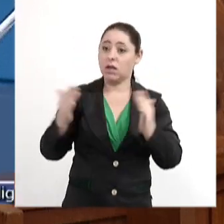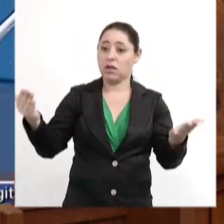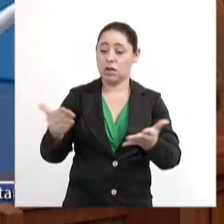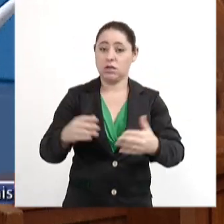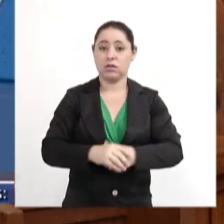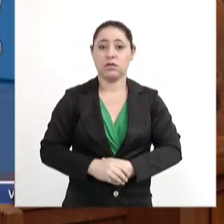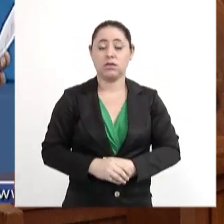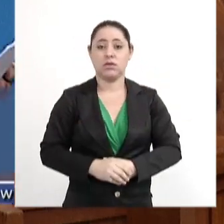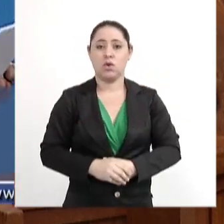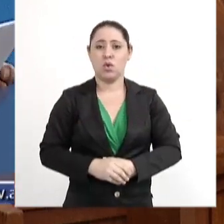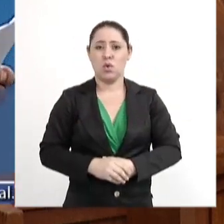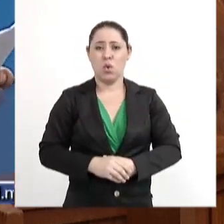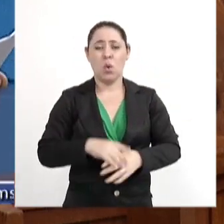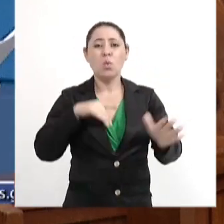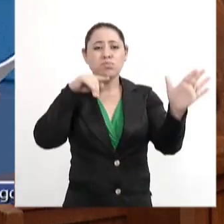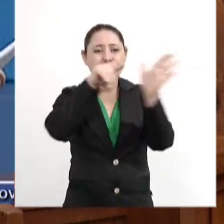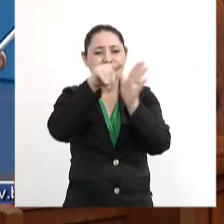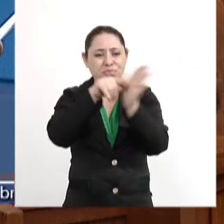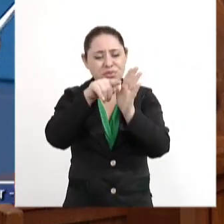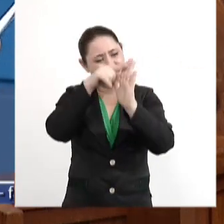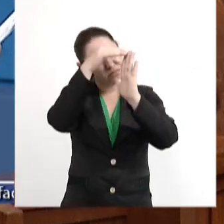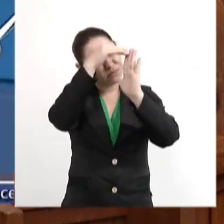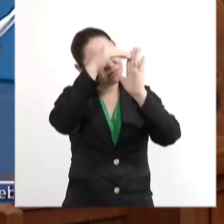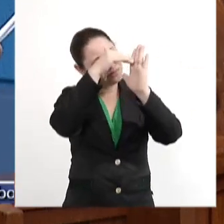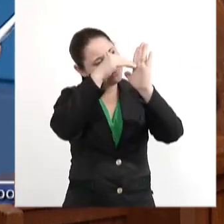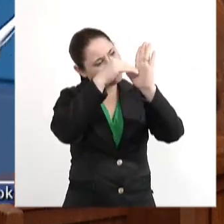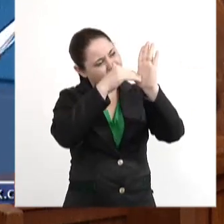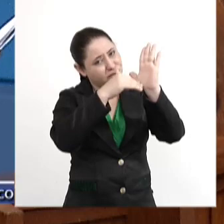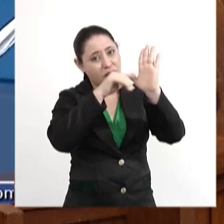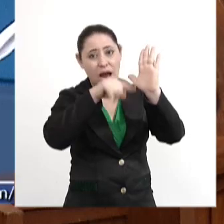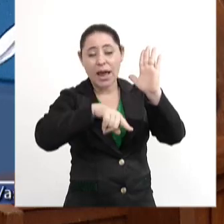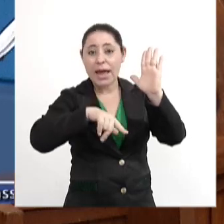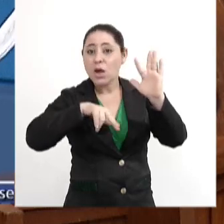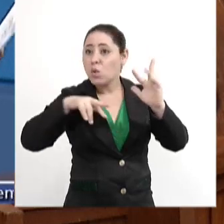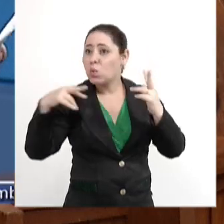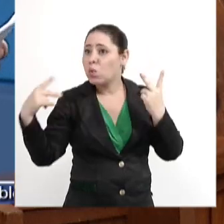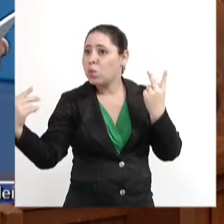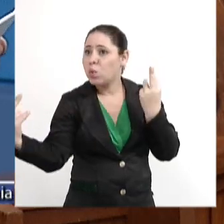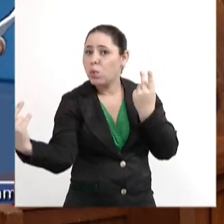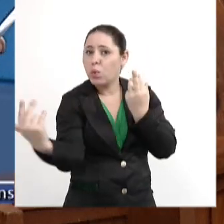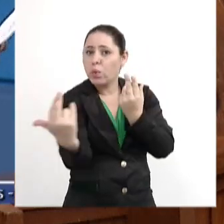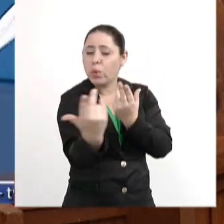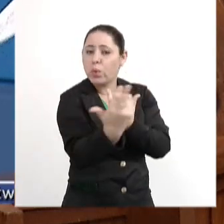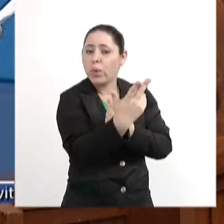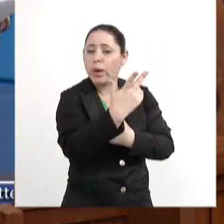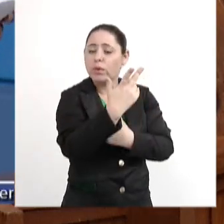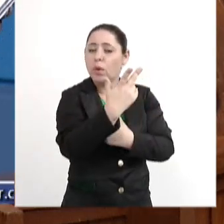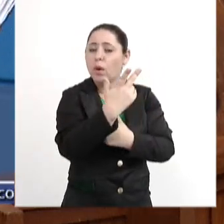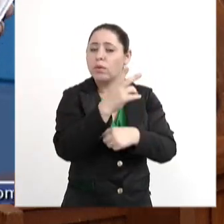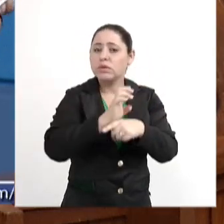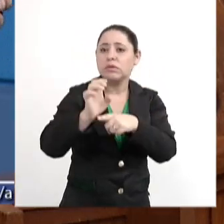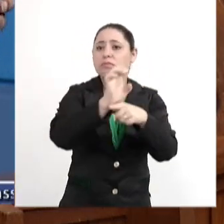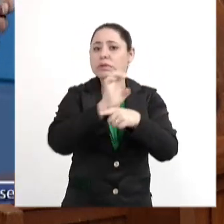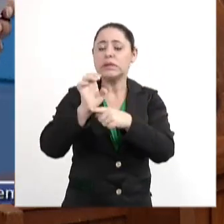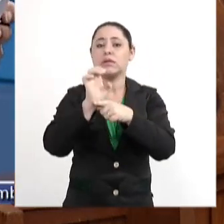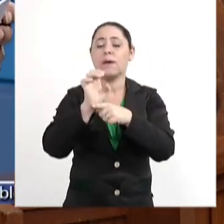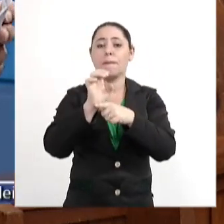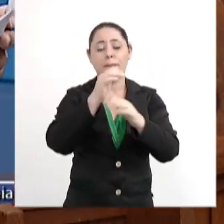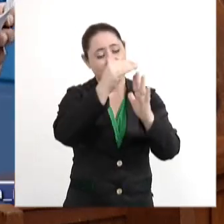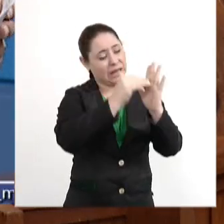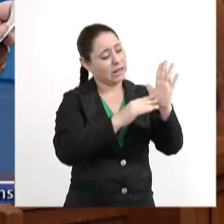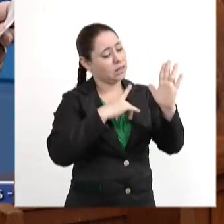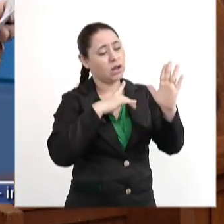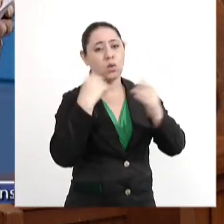seguinte: o questionário que é feito, ele é padronizado, e nele contém questionamento sobre o estado clínico do